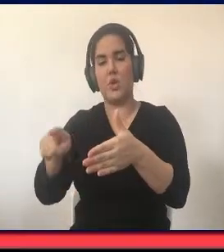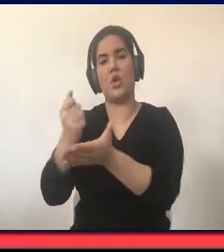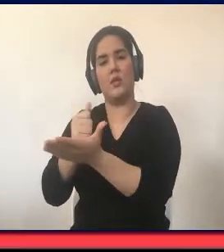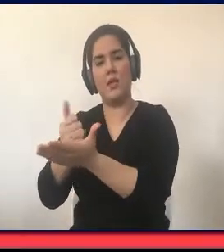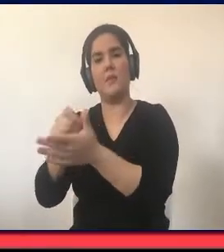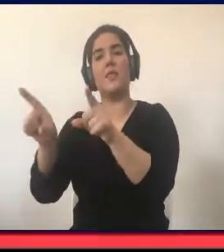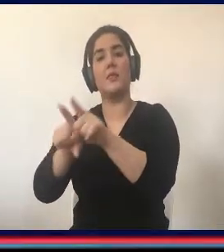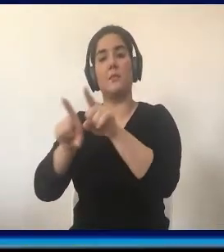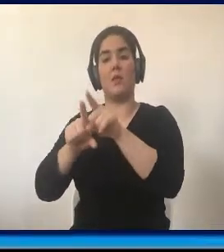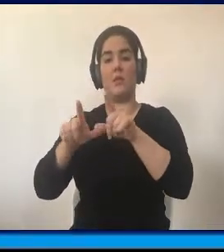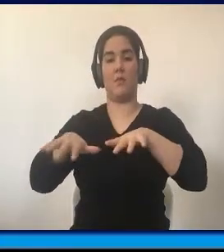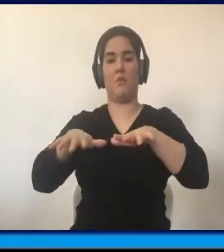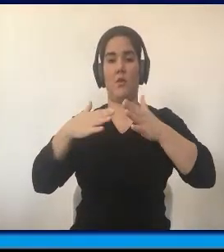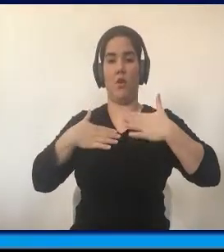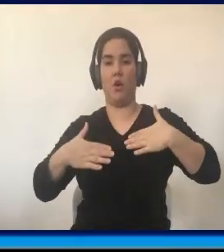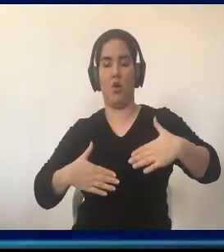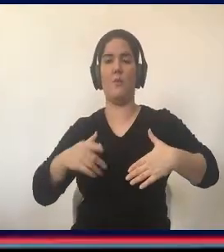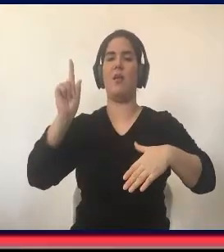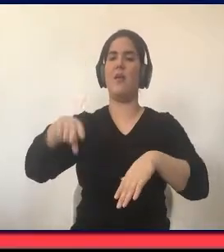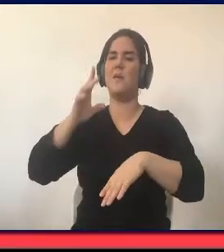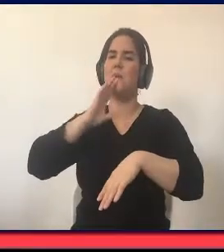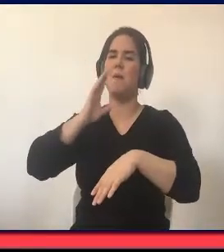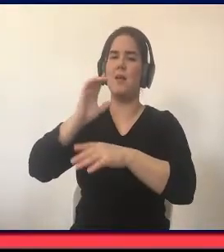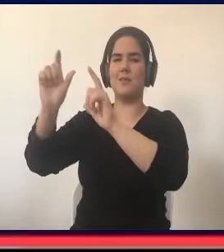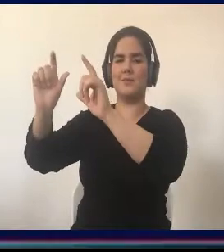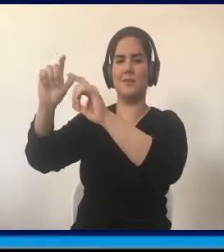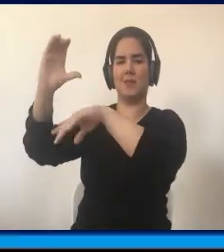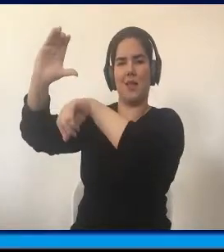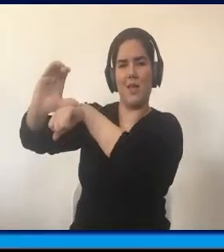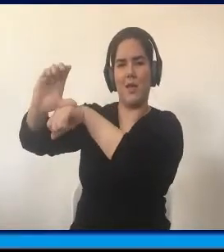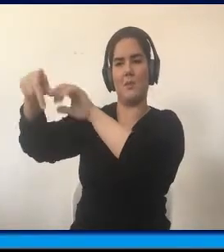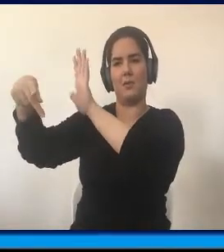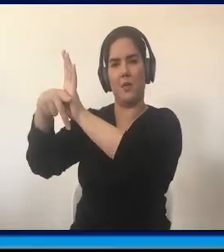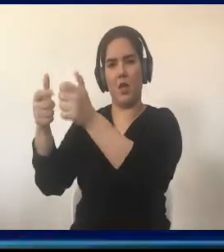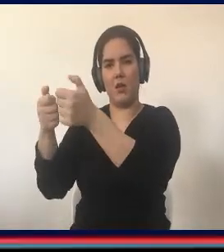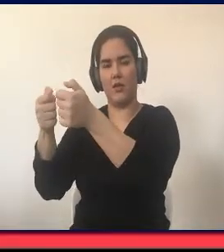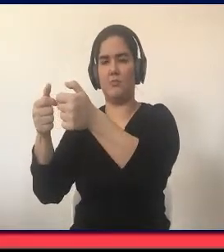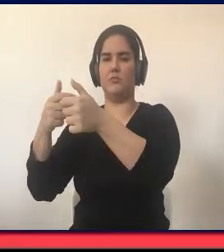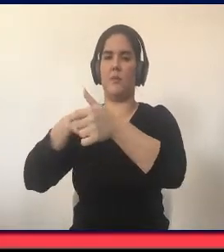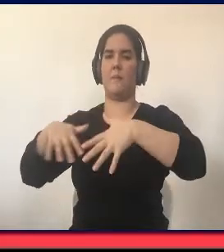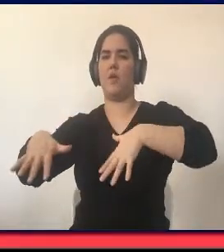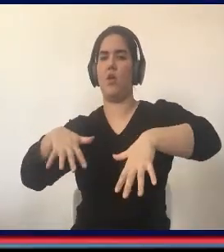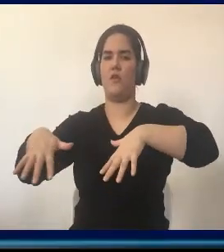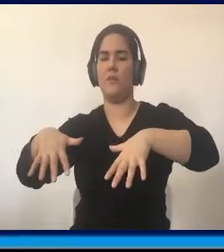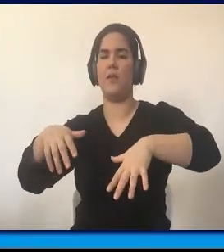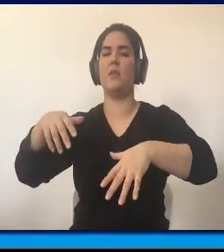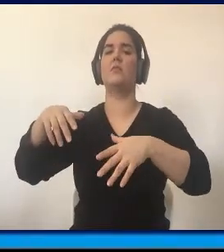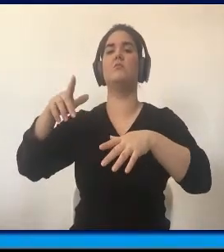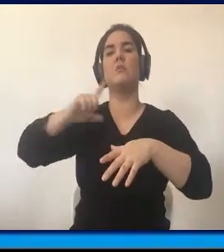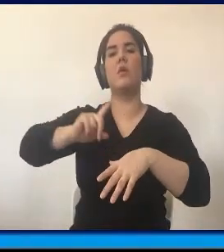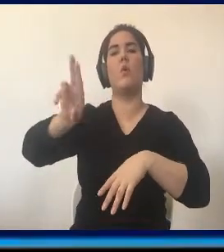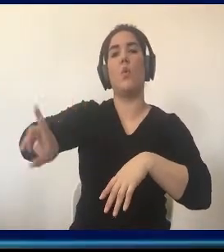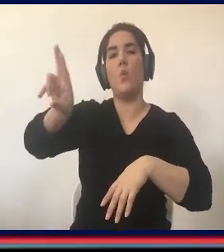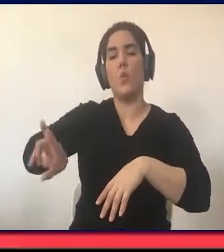o Xbox Kinect, né? O PlayStation Move e o Nintendo Wii. Eu utilizei na dissertação o Xbox